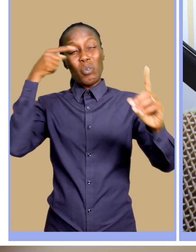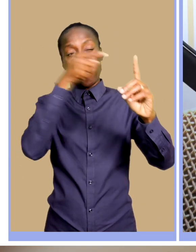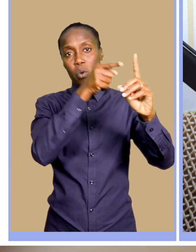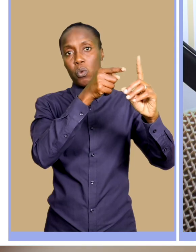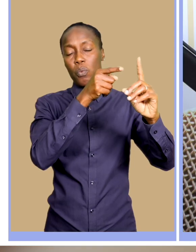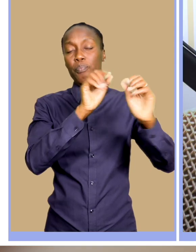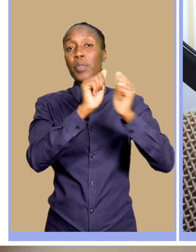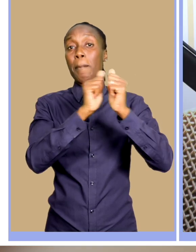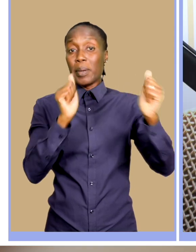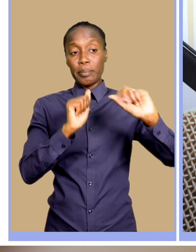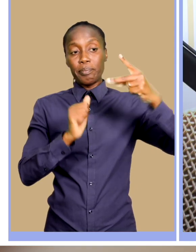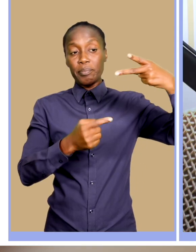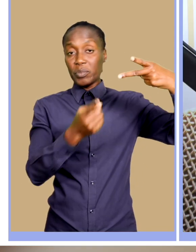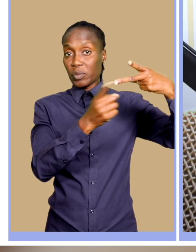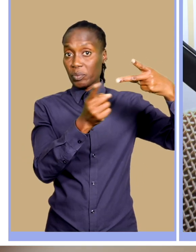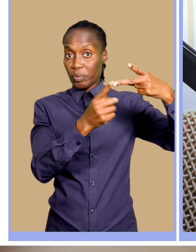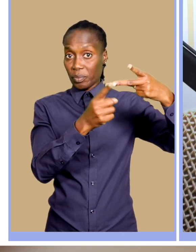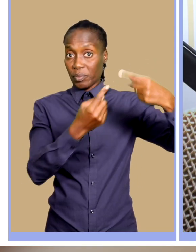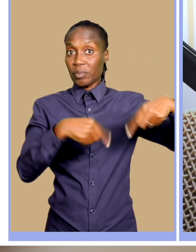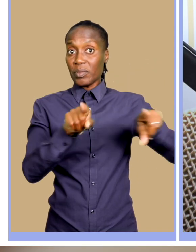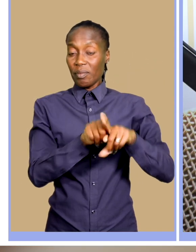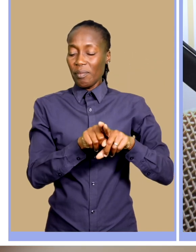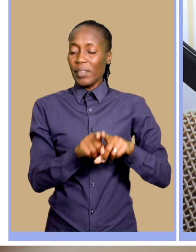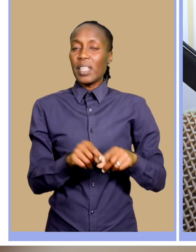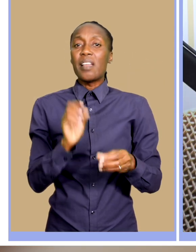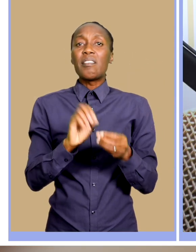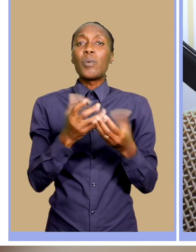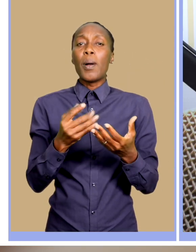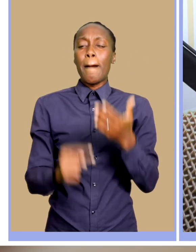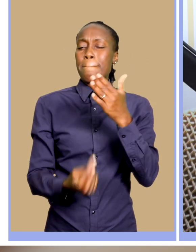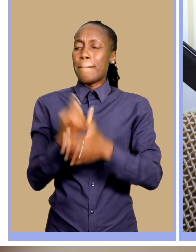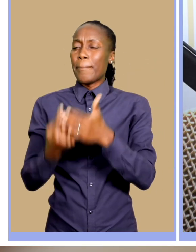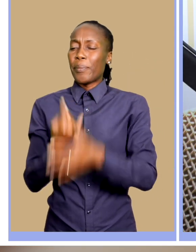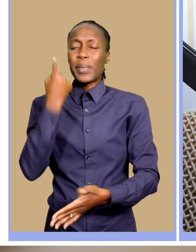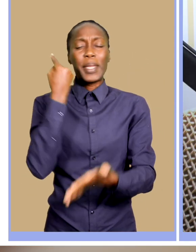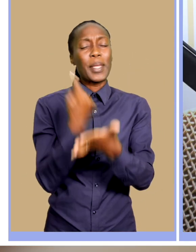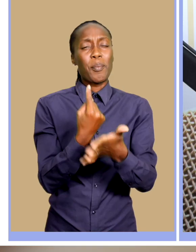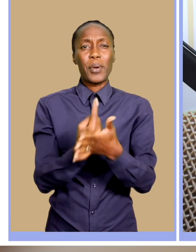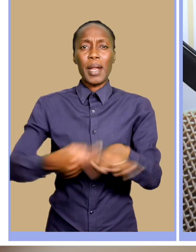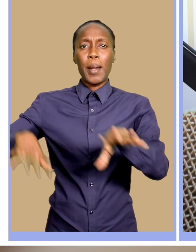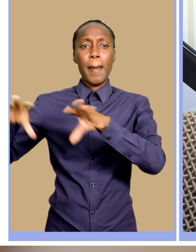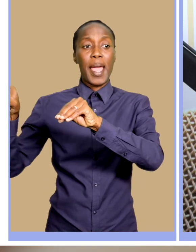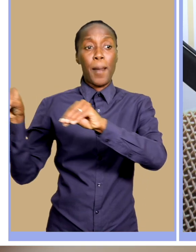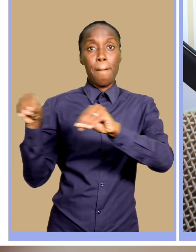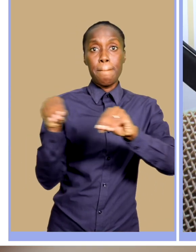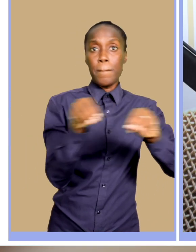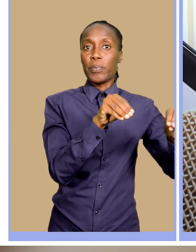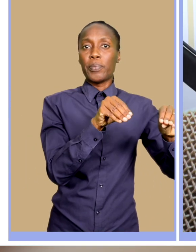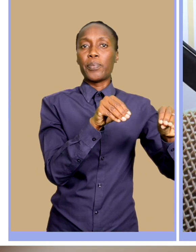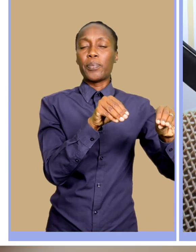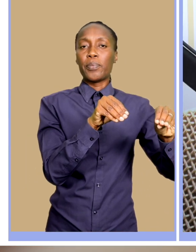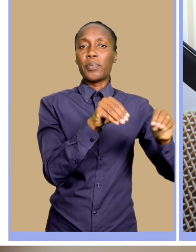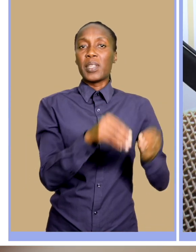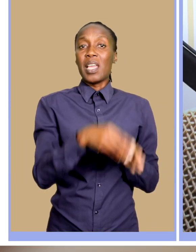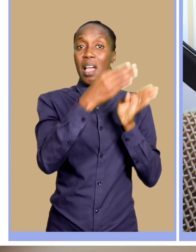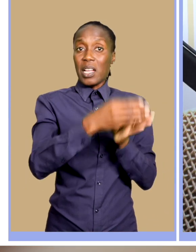temos que evacuar as pessoas, mesmo no processo de resposta a situações de emergência.